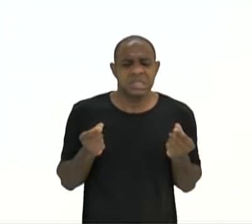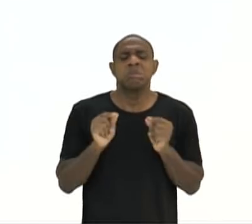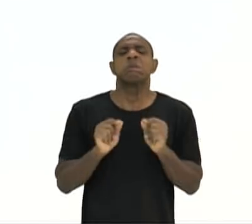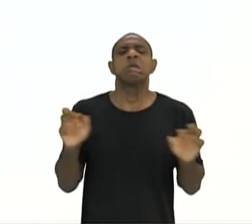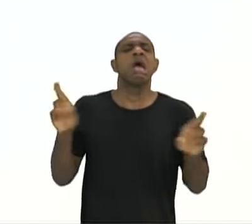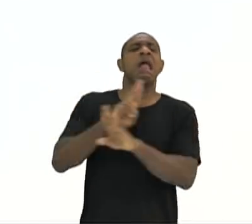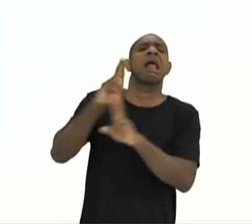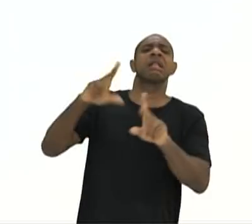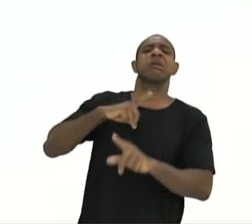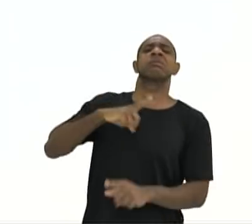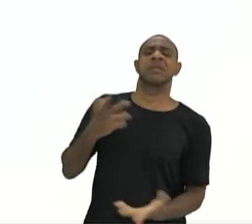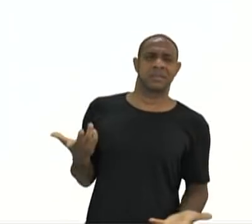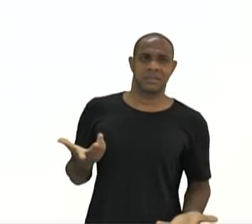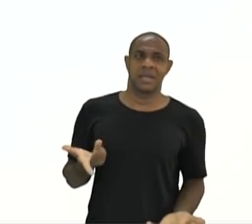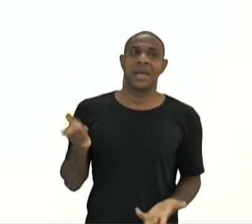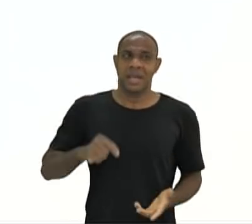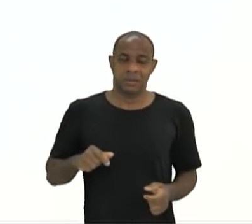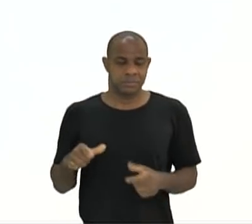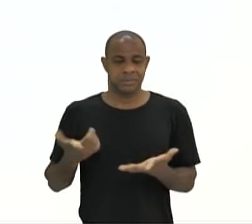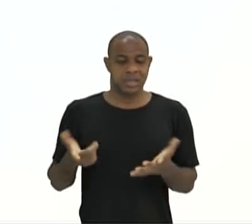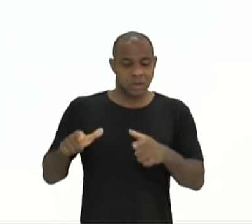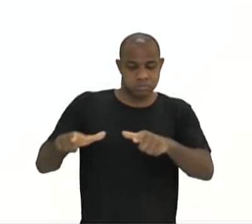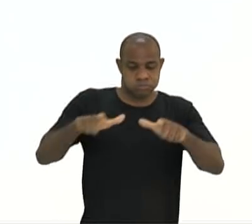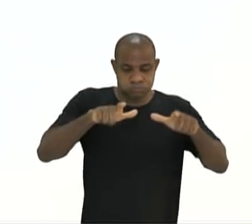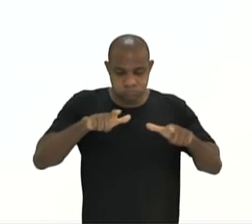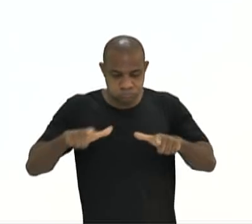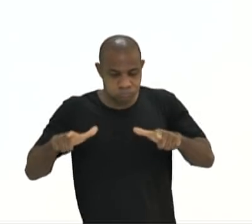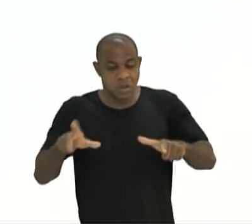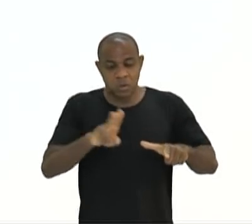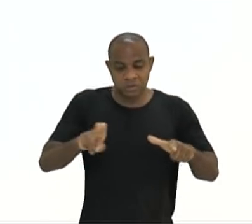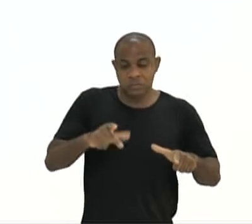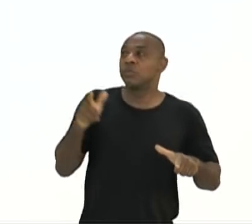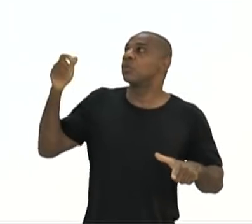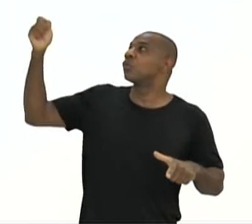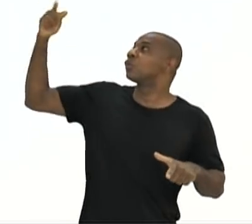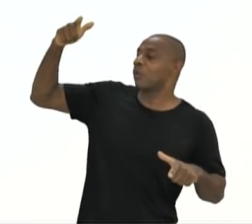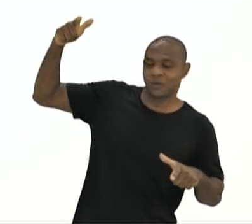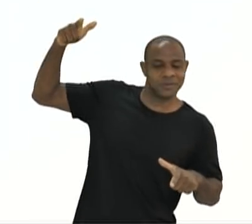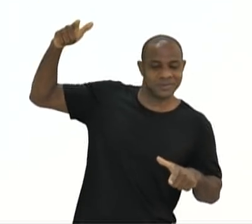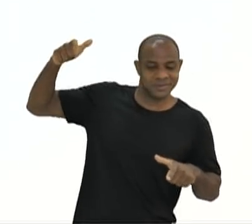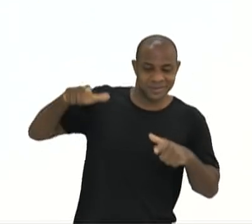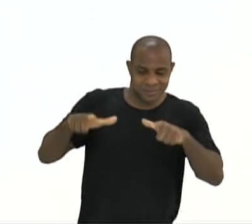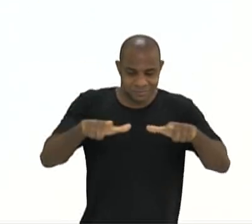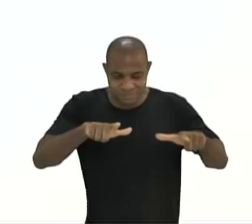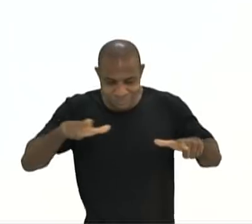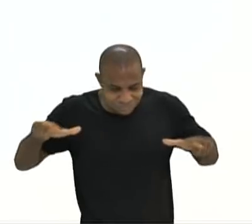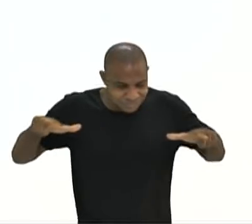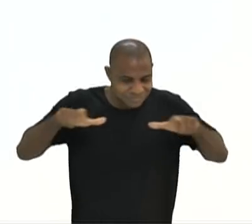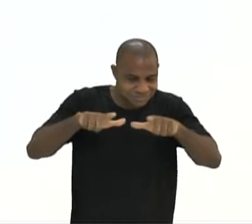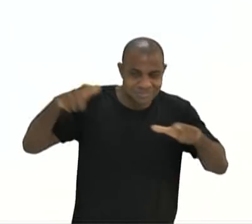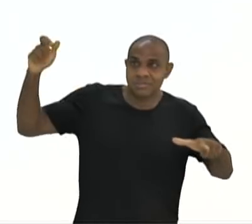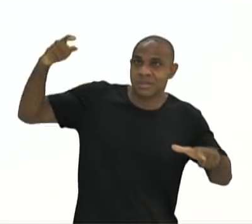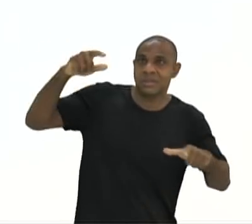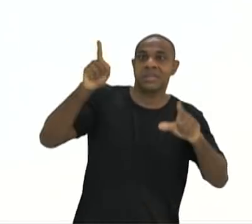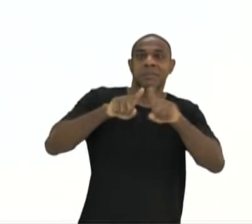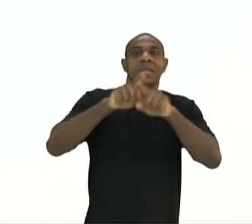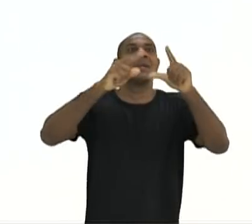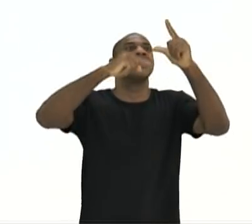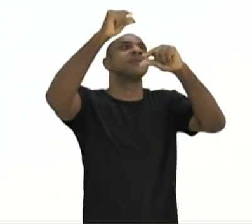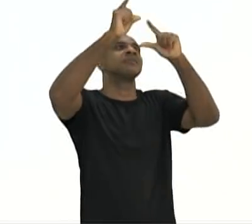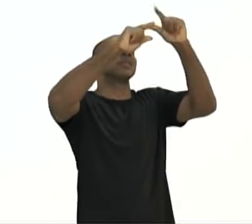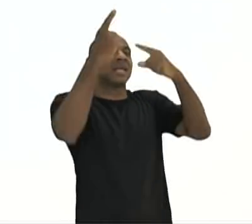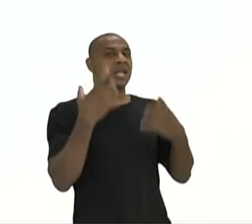se orientar no espaço geográfico era utilizando então o Sol e as estrelas, as constelações.